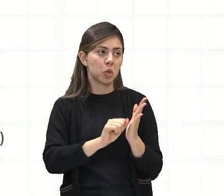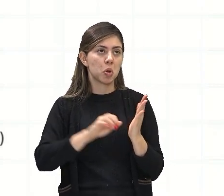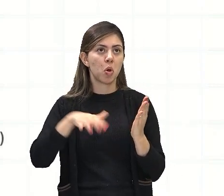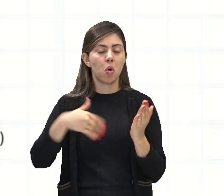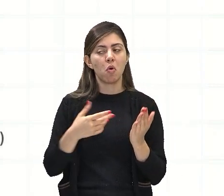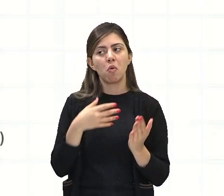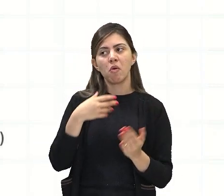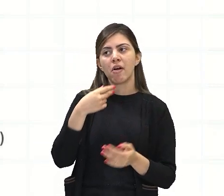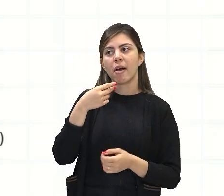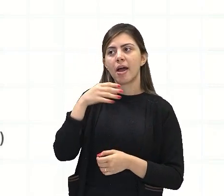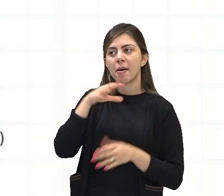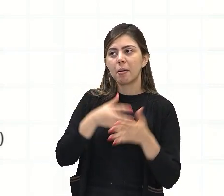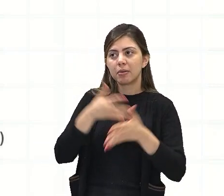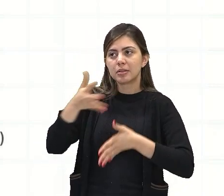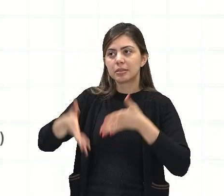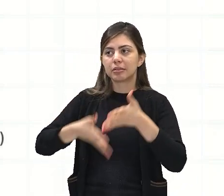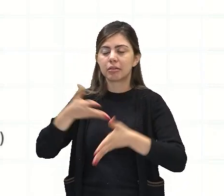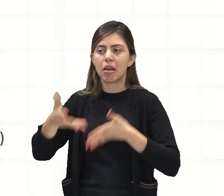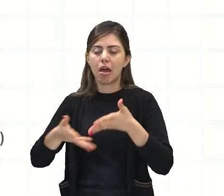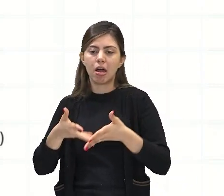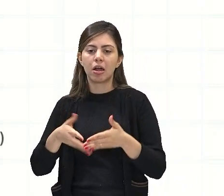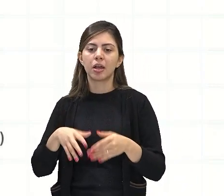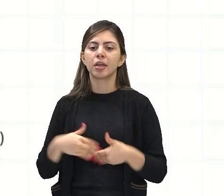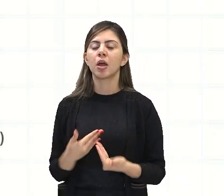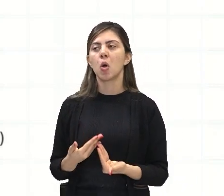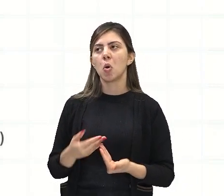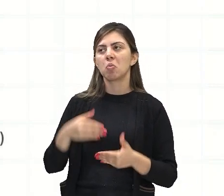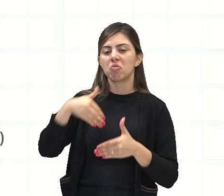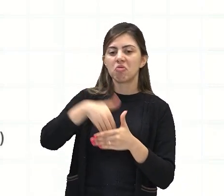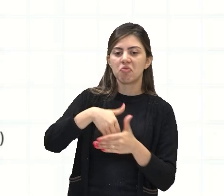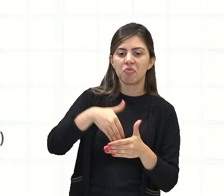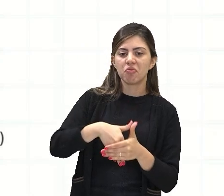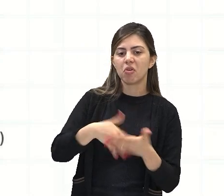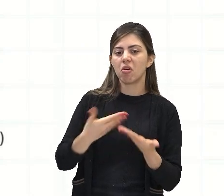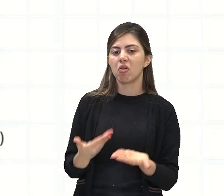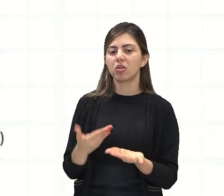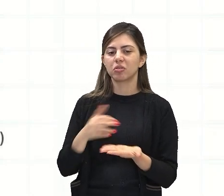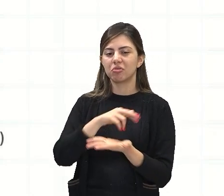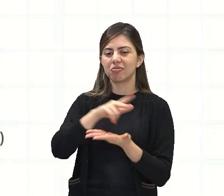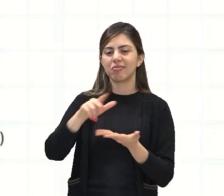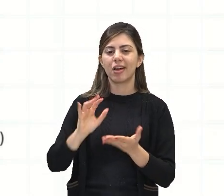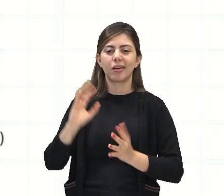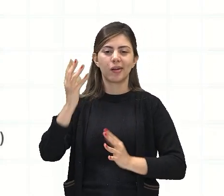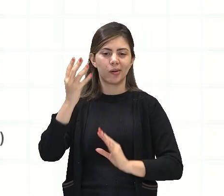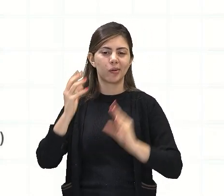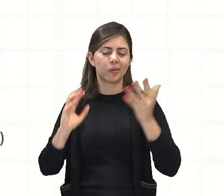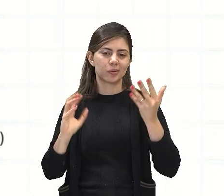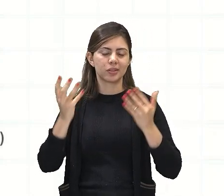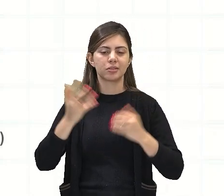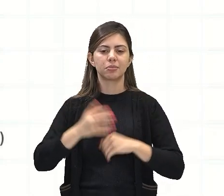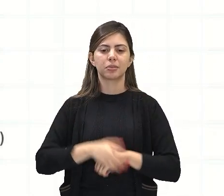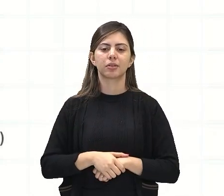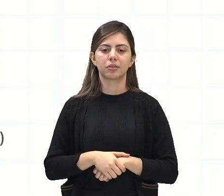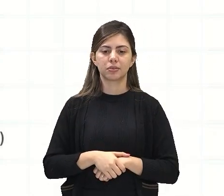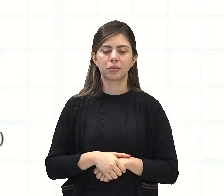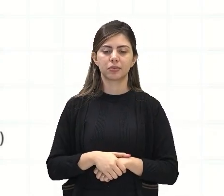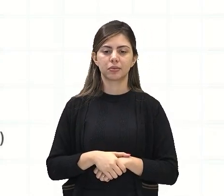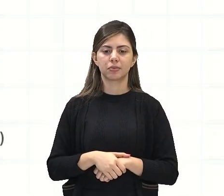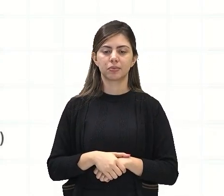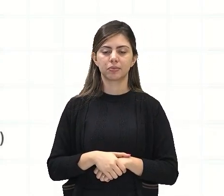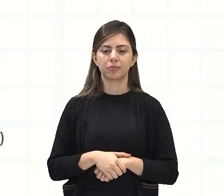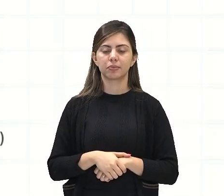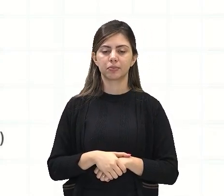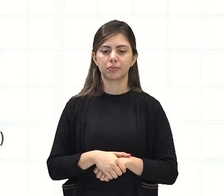reflexão, né? Uma deliberação, um voto, né? Partido aqui não é o